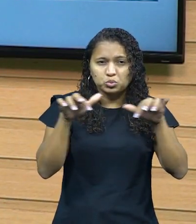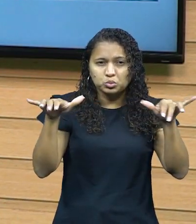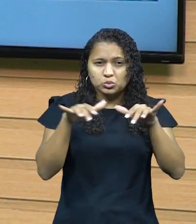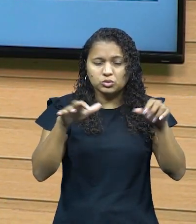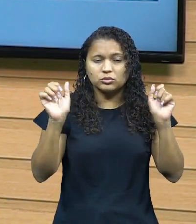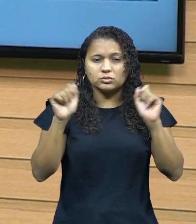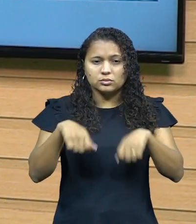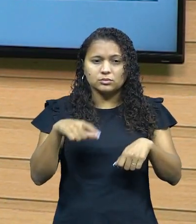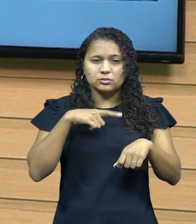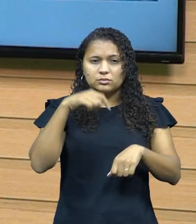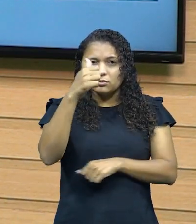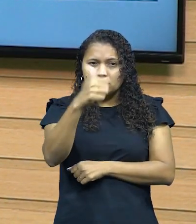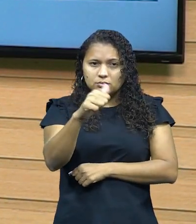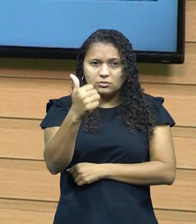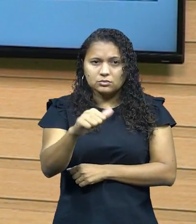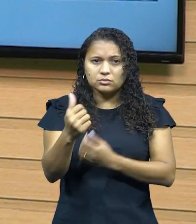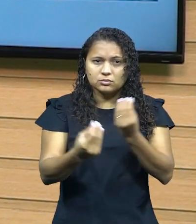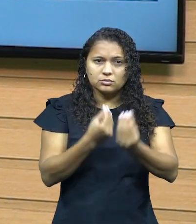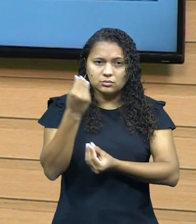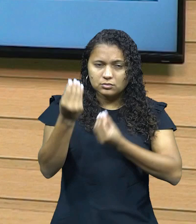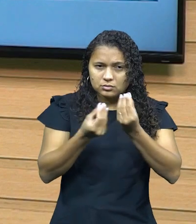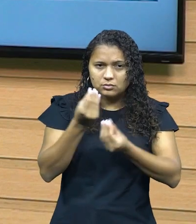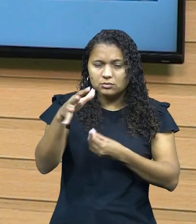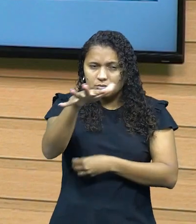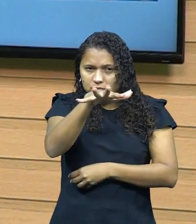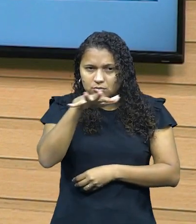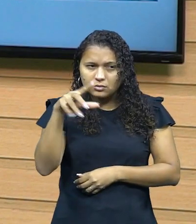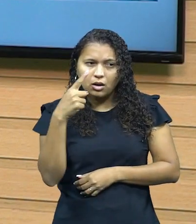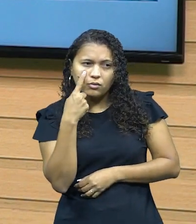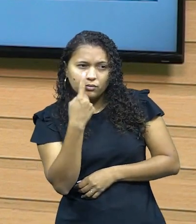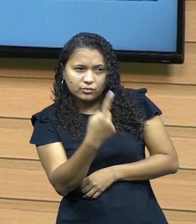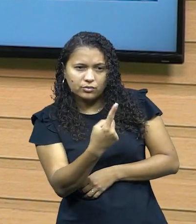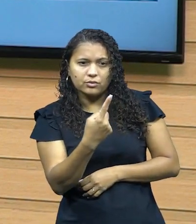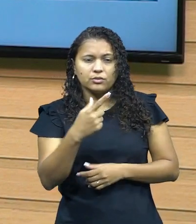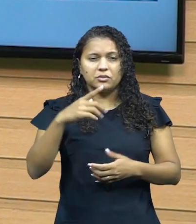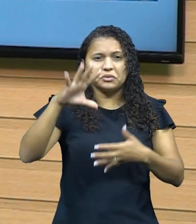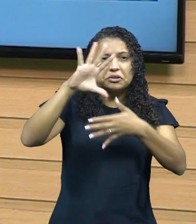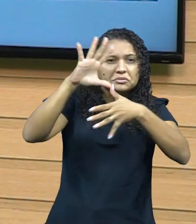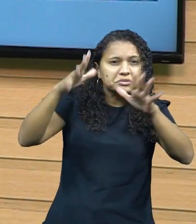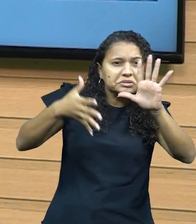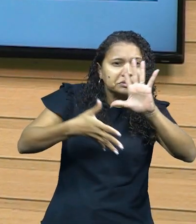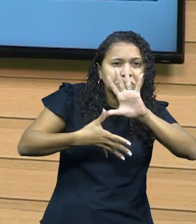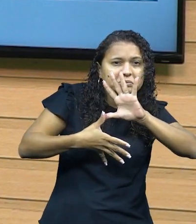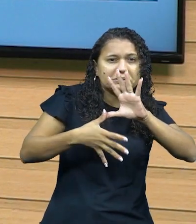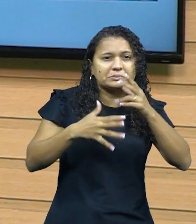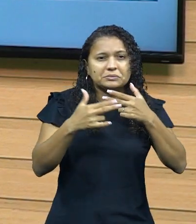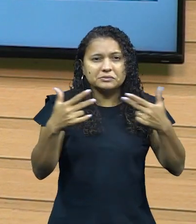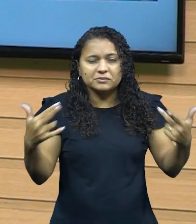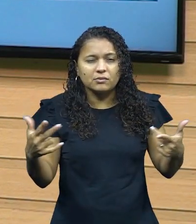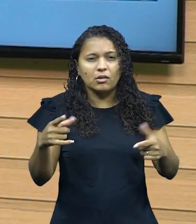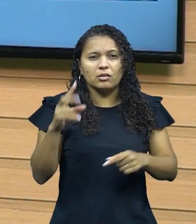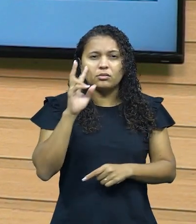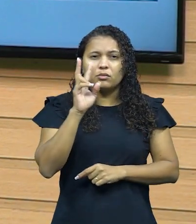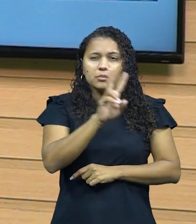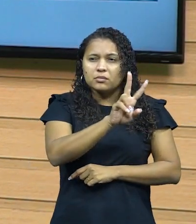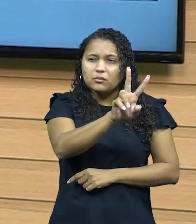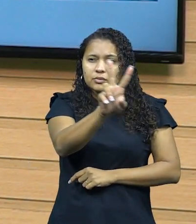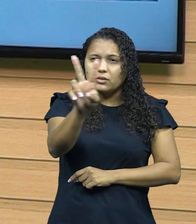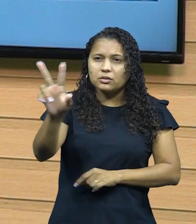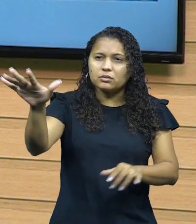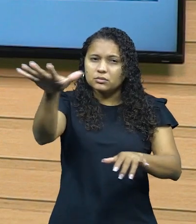computadorizada, onde ele faz a análise daquele ambiente, ele vê as cartas náuticas e ele tem uma visão